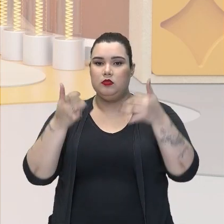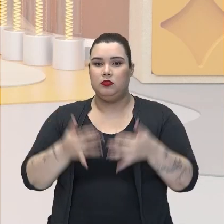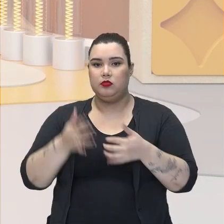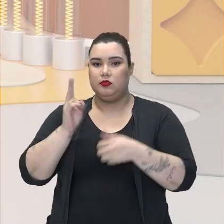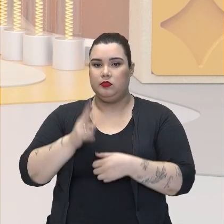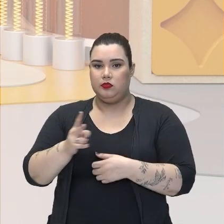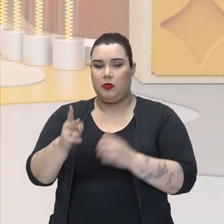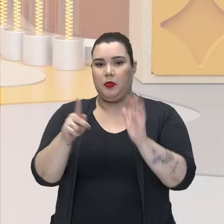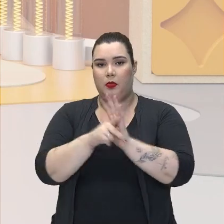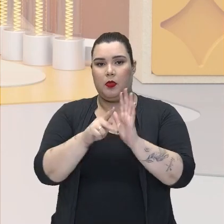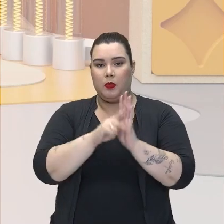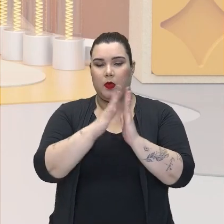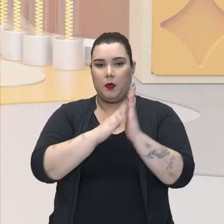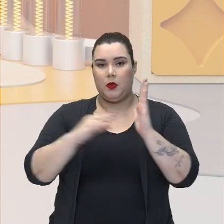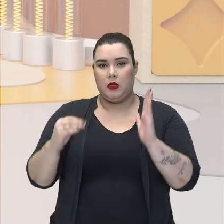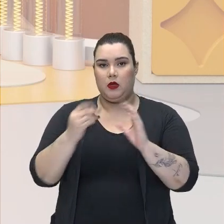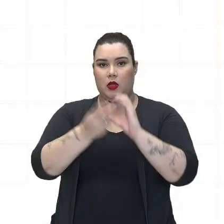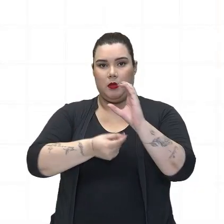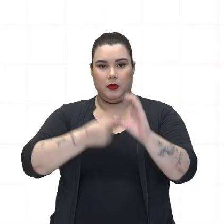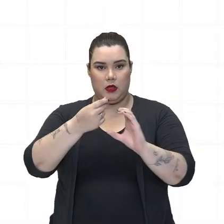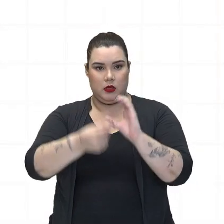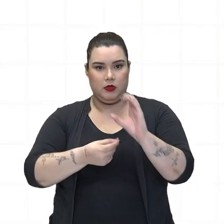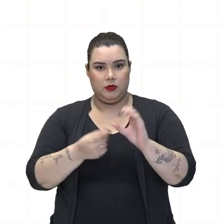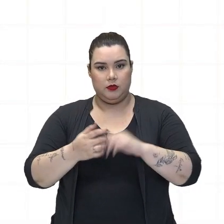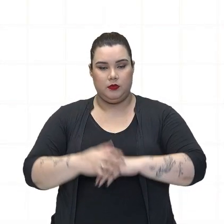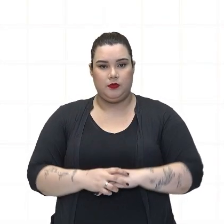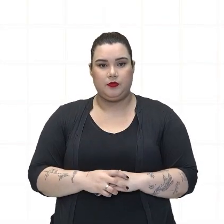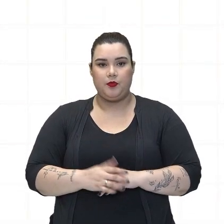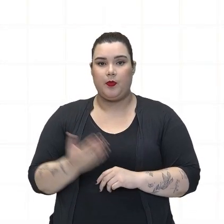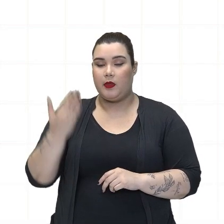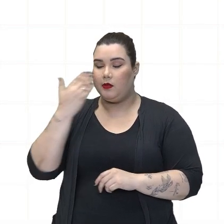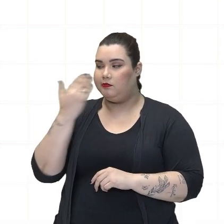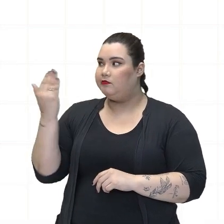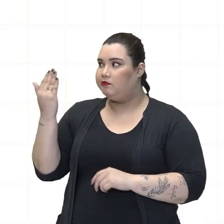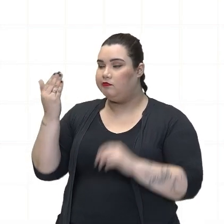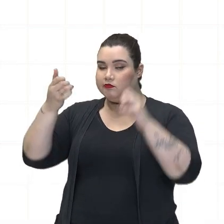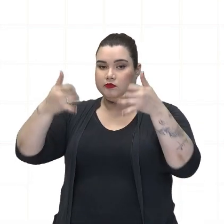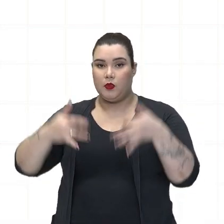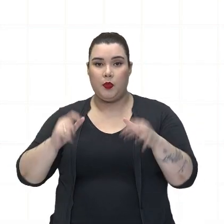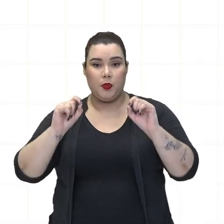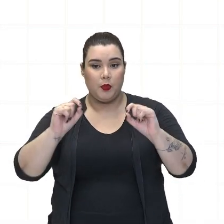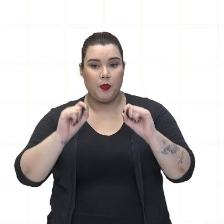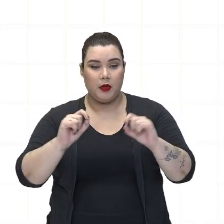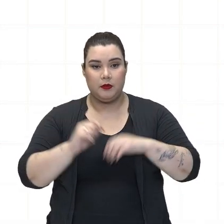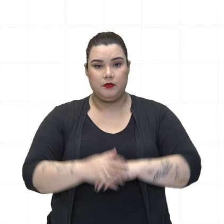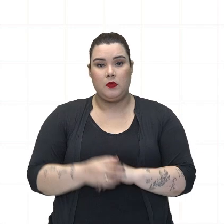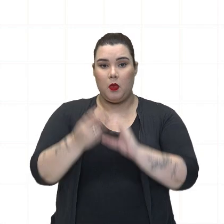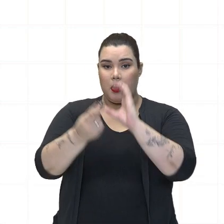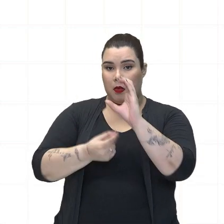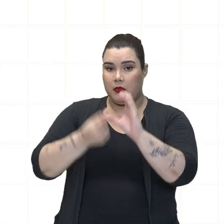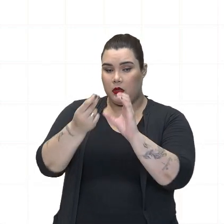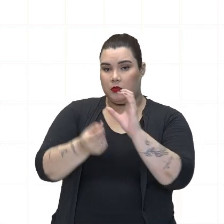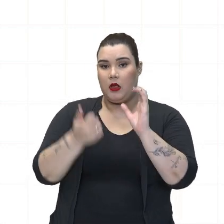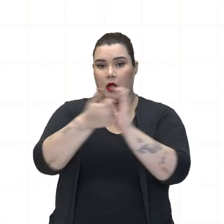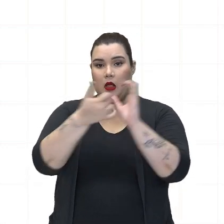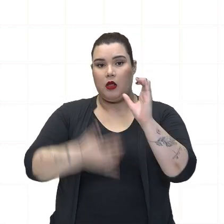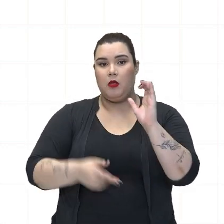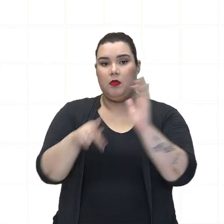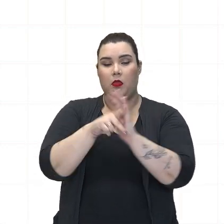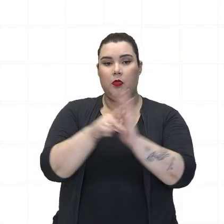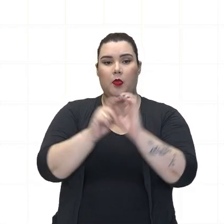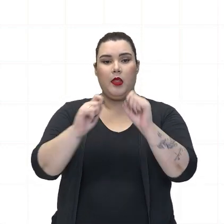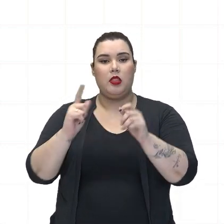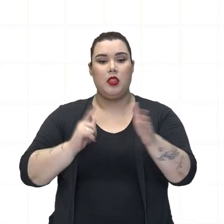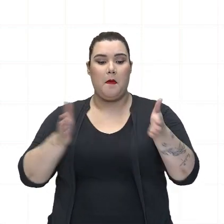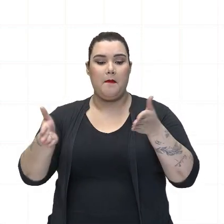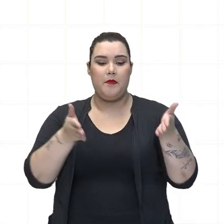modelo de produção capitalista. Acompanhe comigo. Bem, como eu disse para vocês, o capitalismo ele é caracterizado ali pela